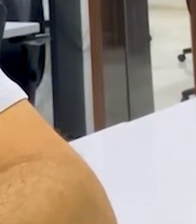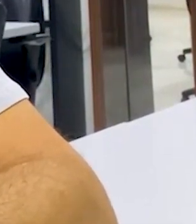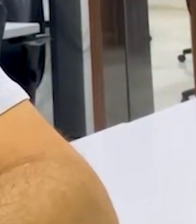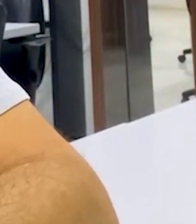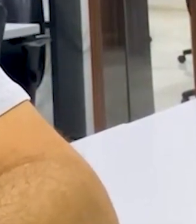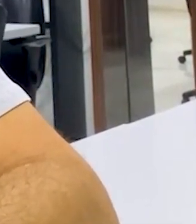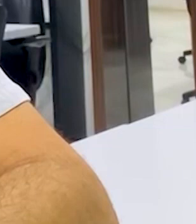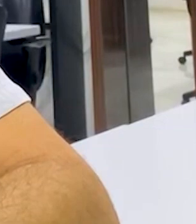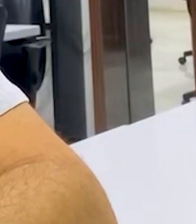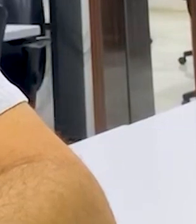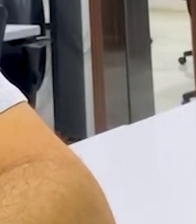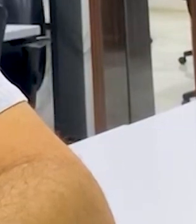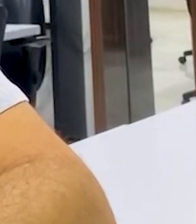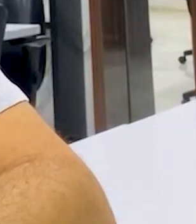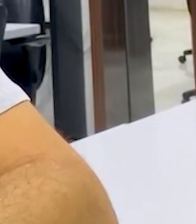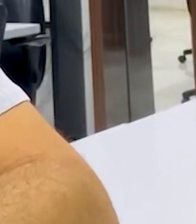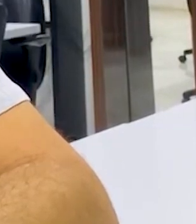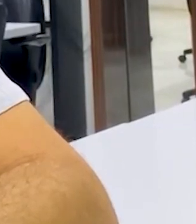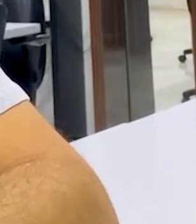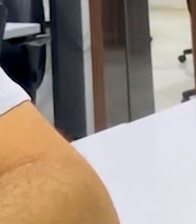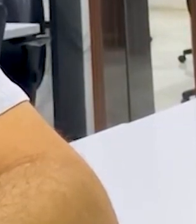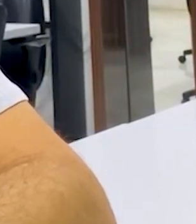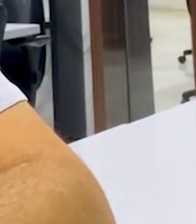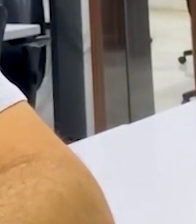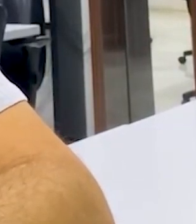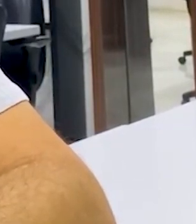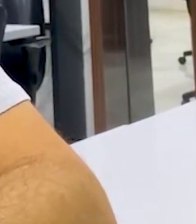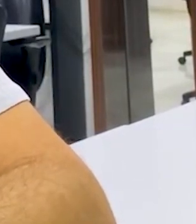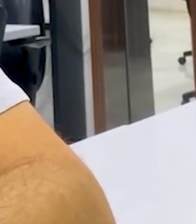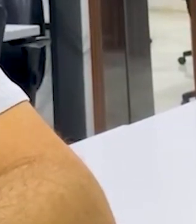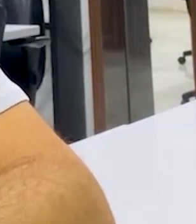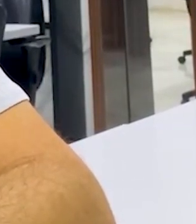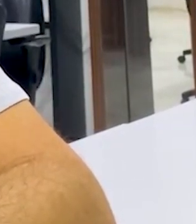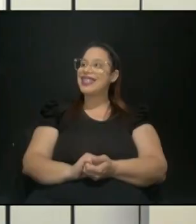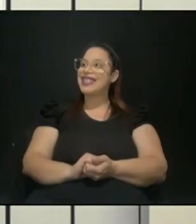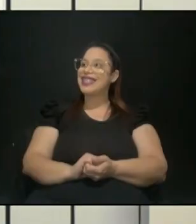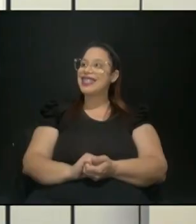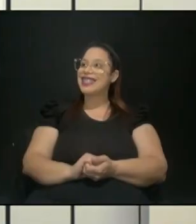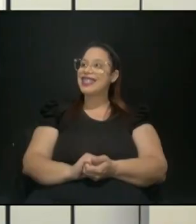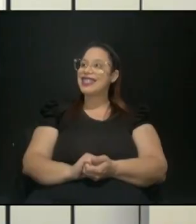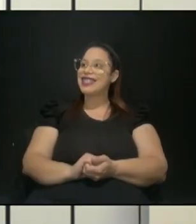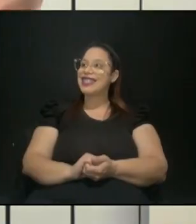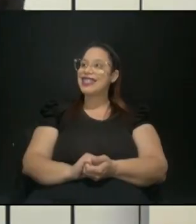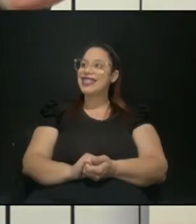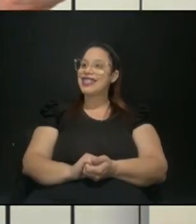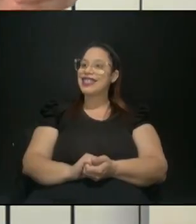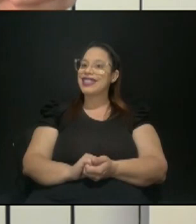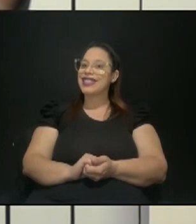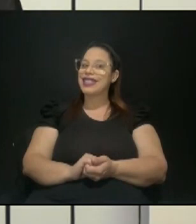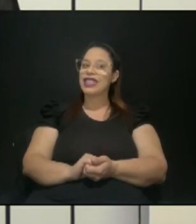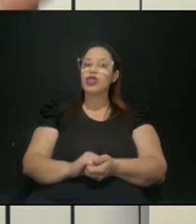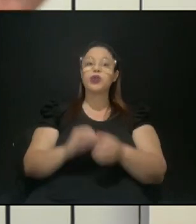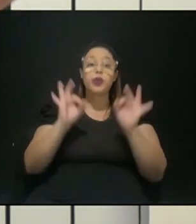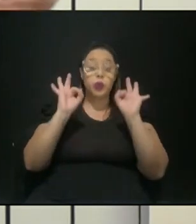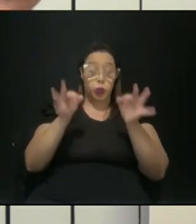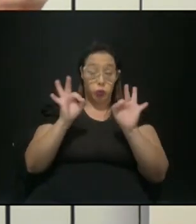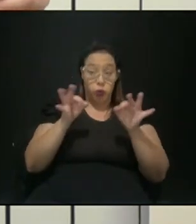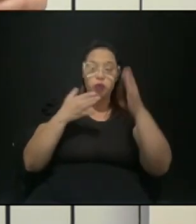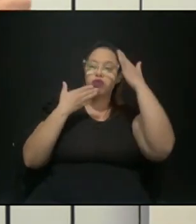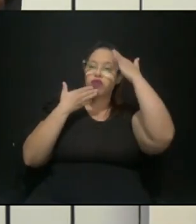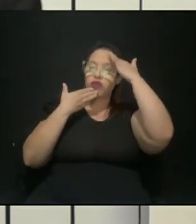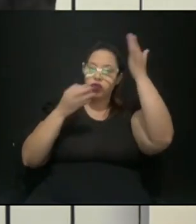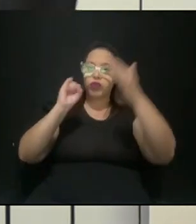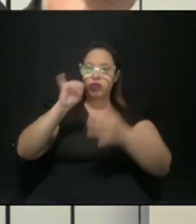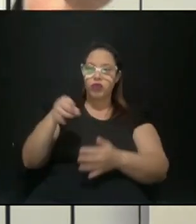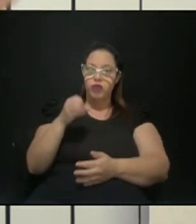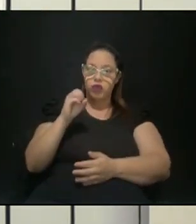é o dia 9 de setembro de 2024. Tá certo, então agradeço ao José Flávio